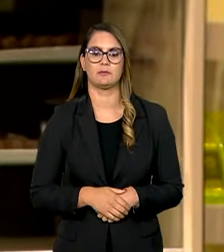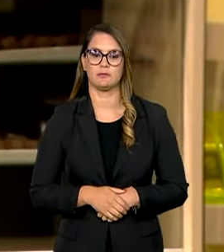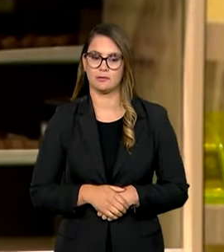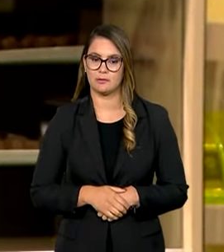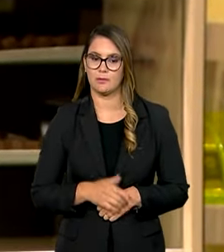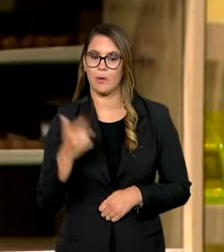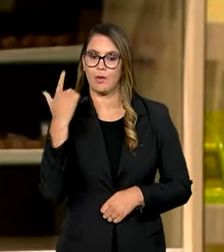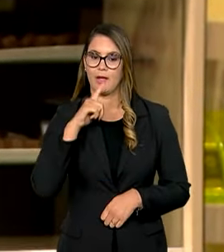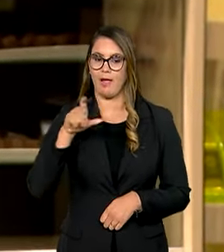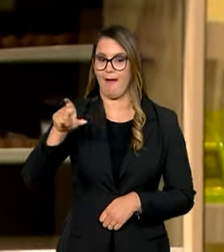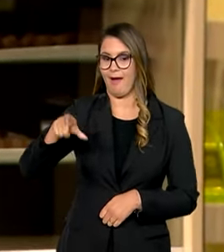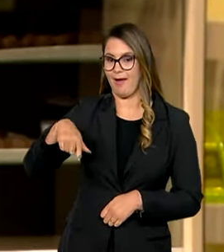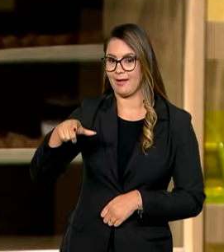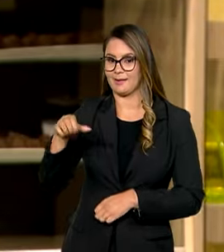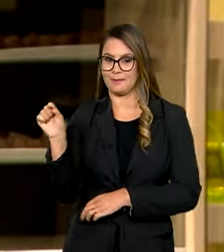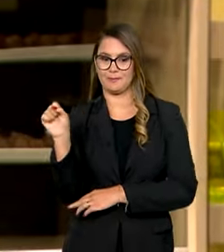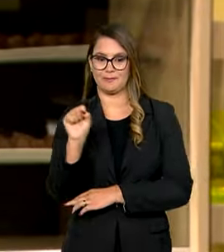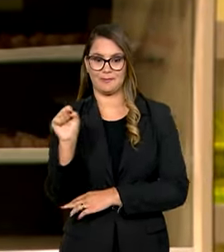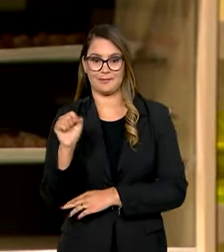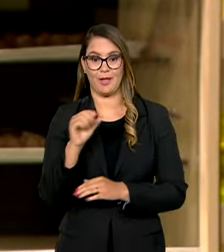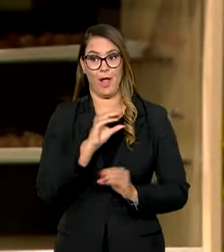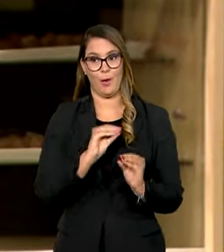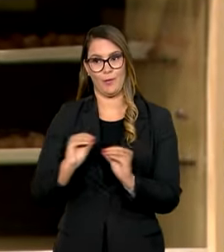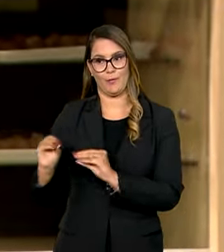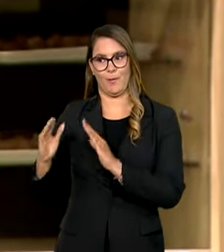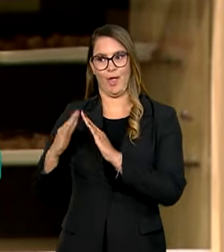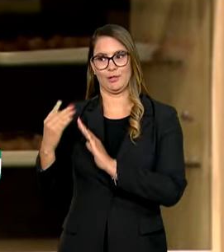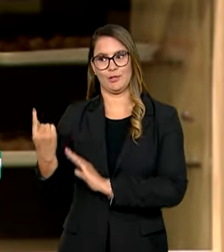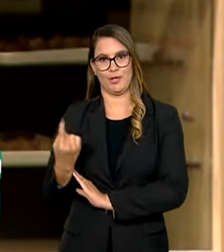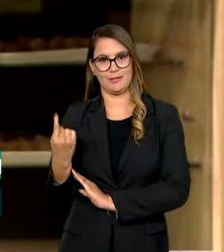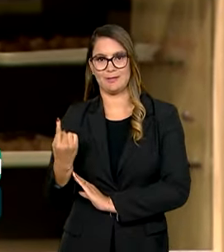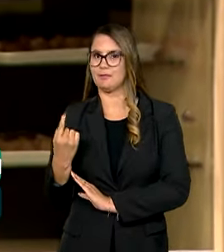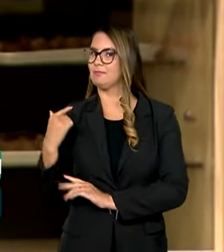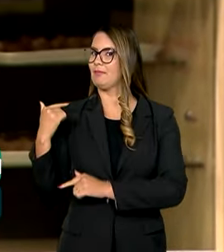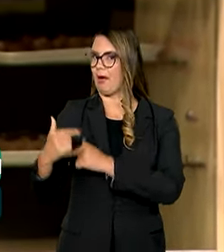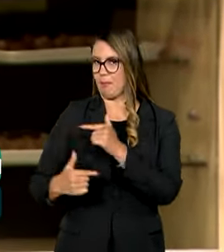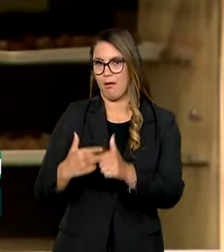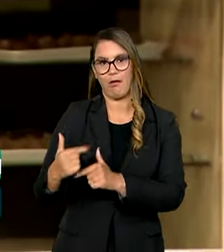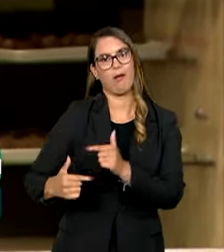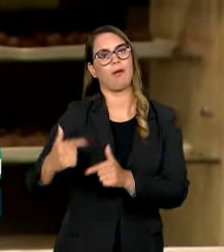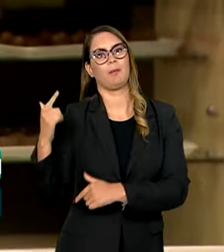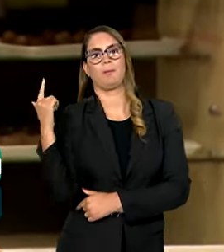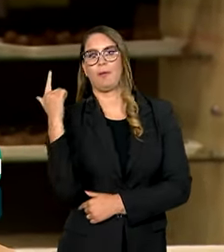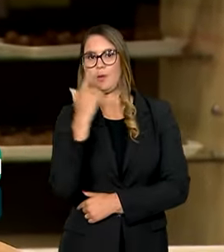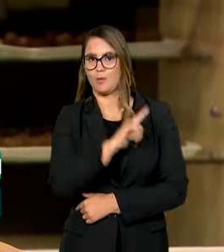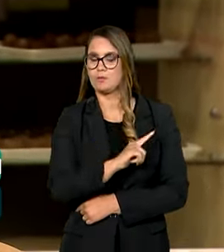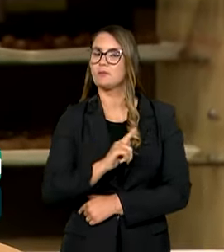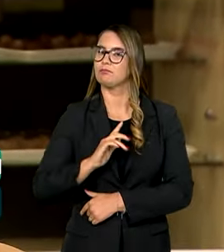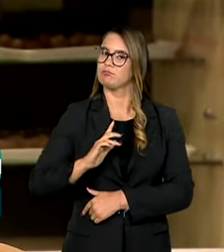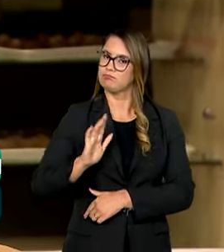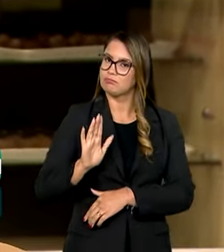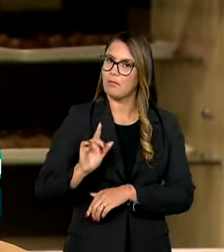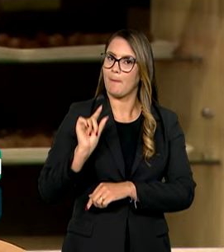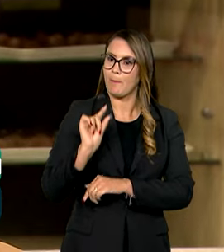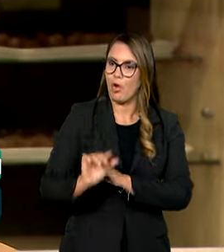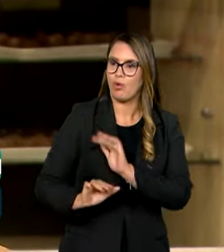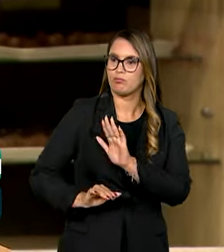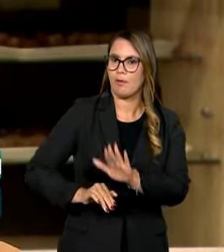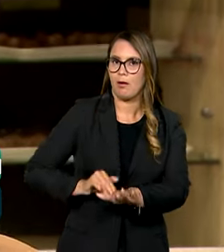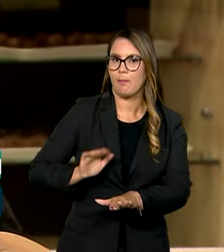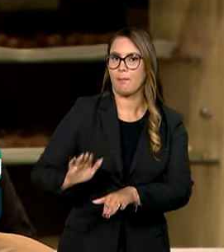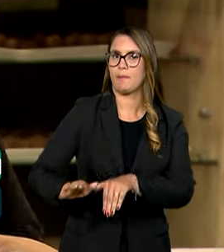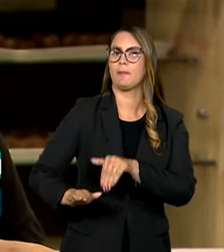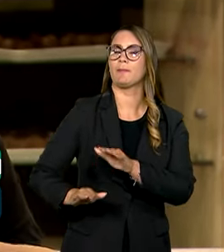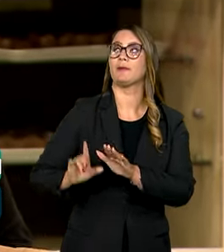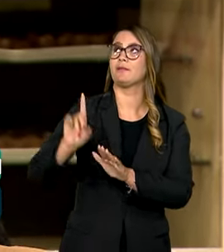minha carteira e agora estou indo morar sozinha. Só trabalhando, né? Para a gente conseguir cada vez, aos poucos, né? Graças